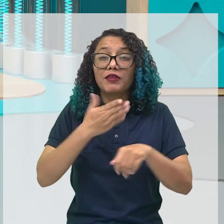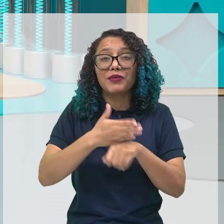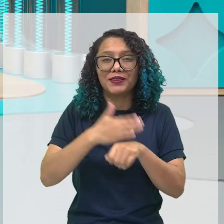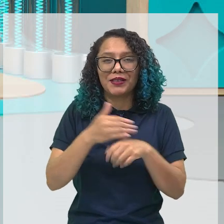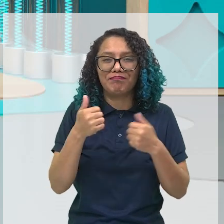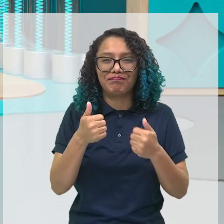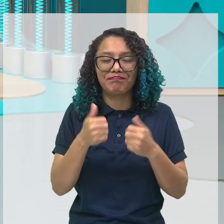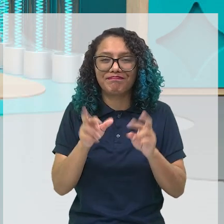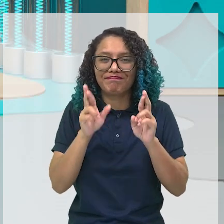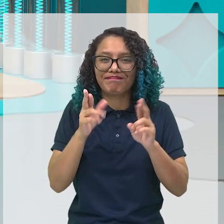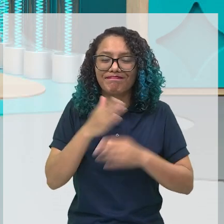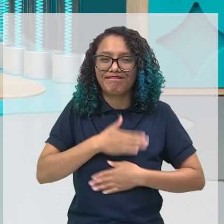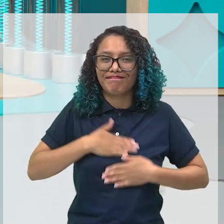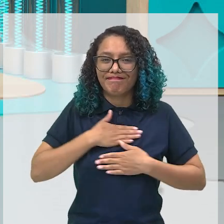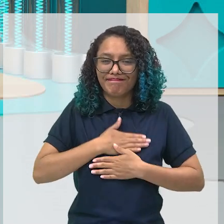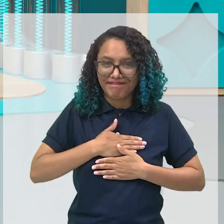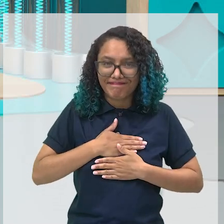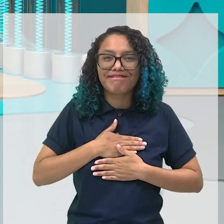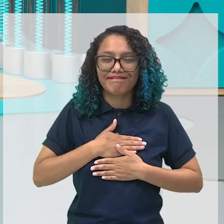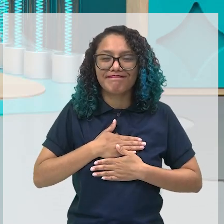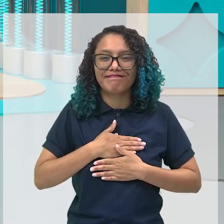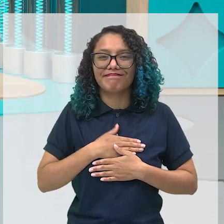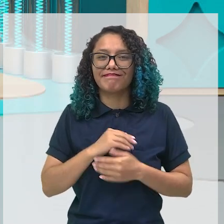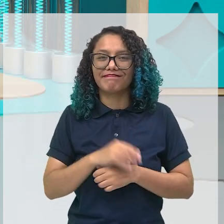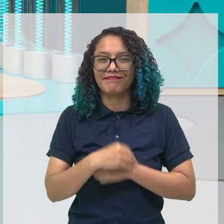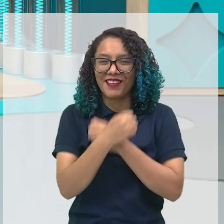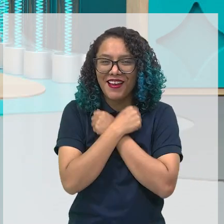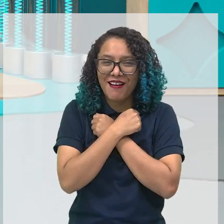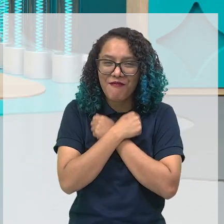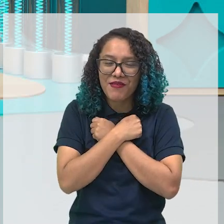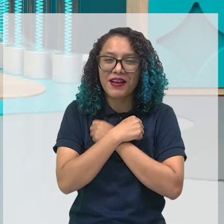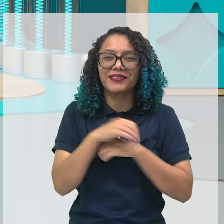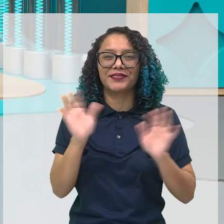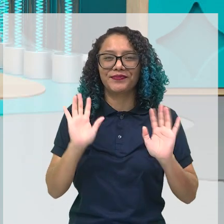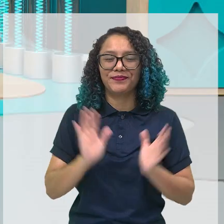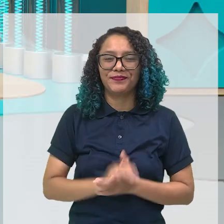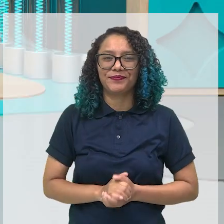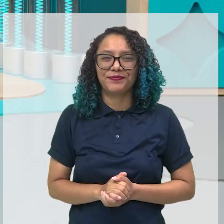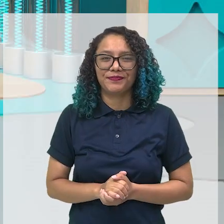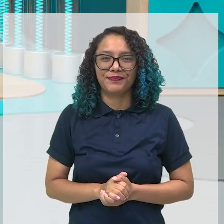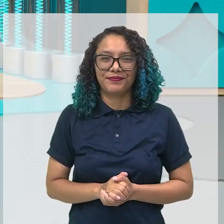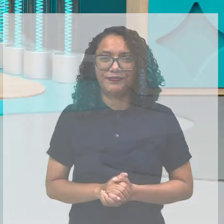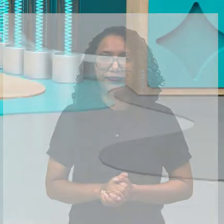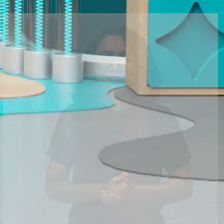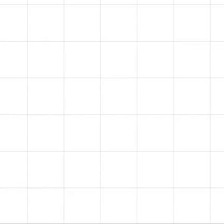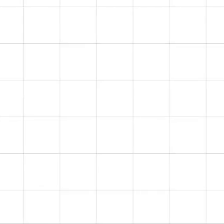praticar. Espero que vocês tenham gostado dessa aula. Deixo a todos um forte abraço e até a próxima.